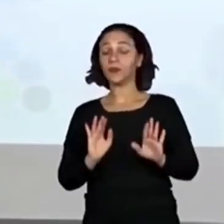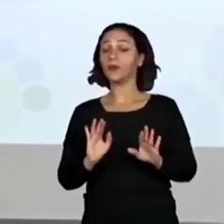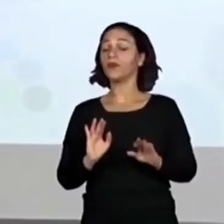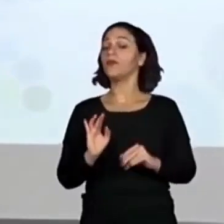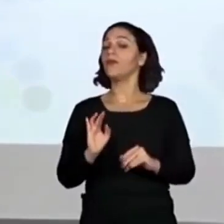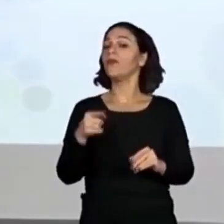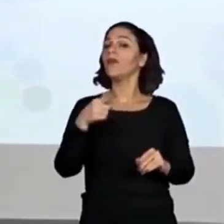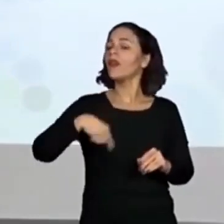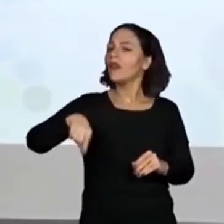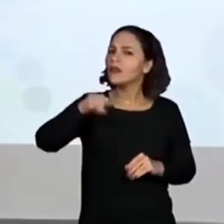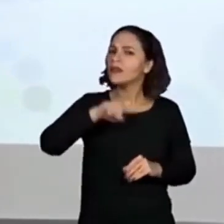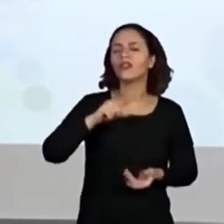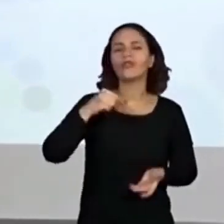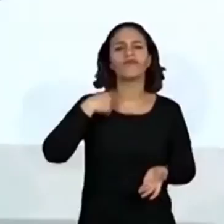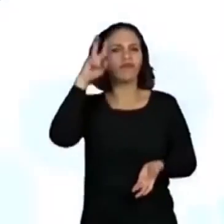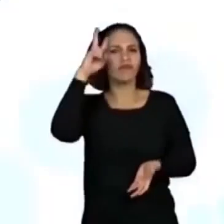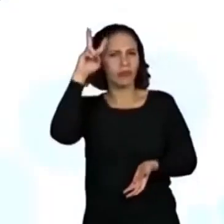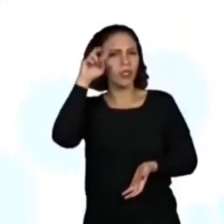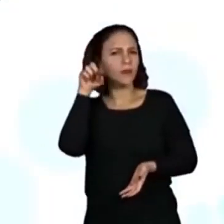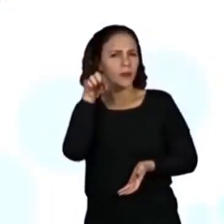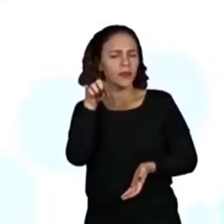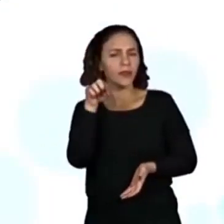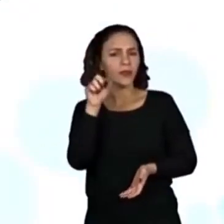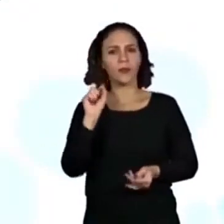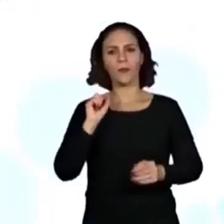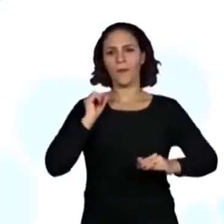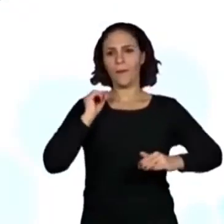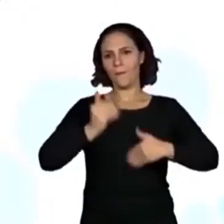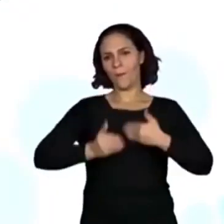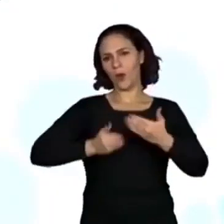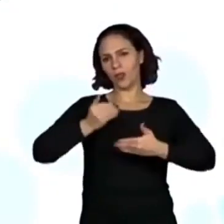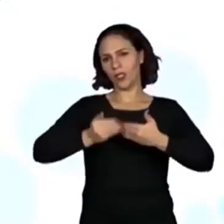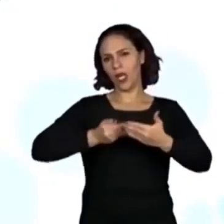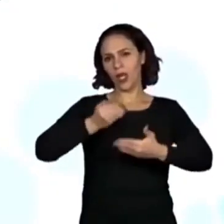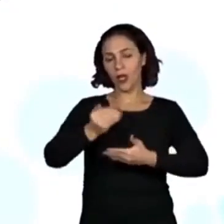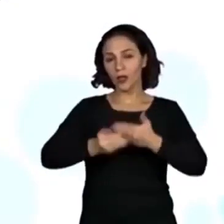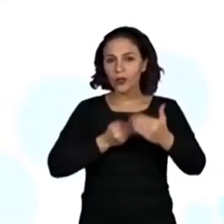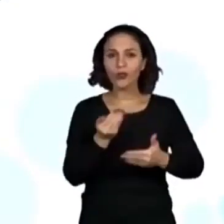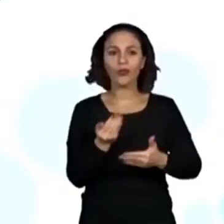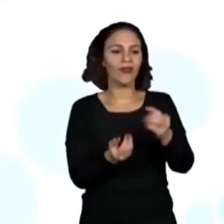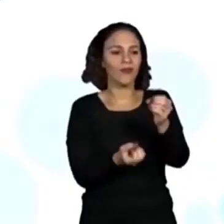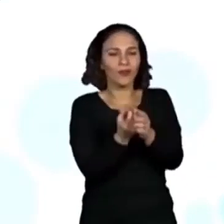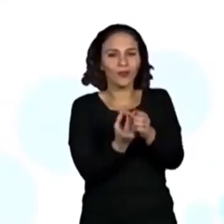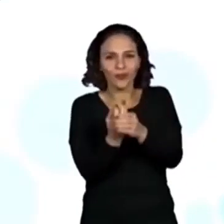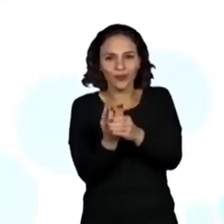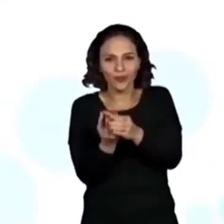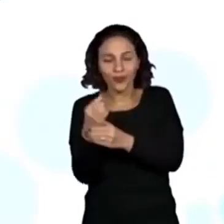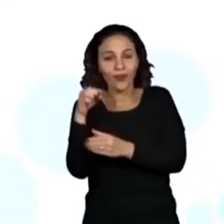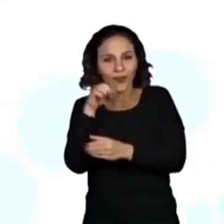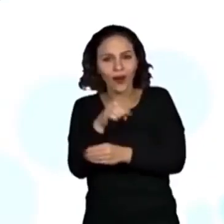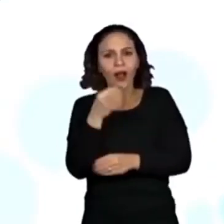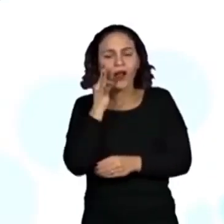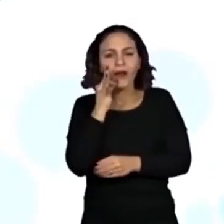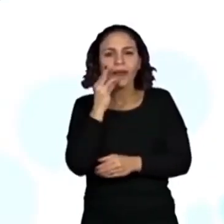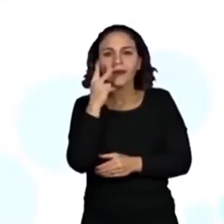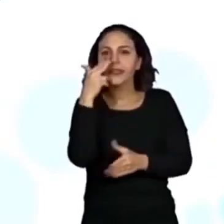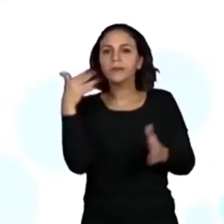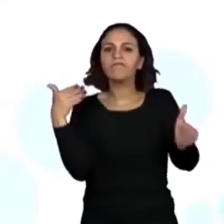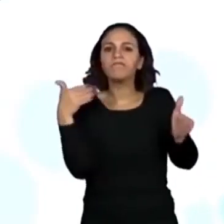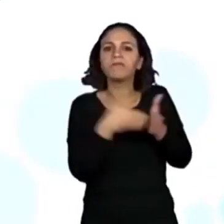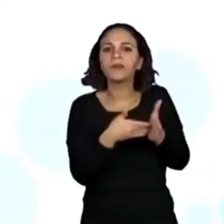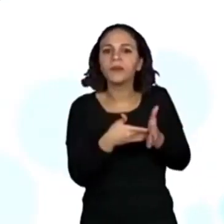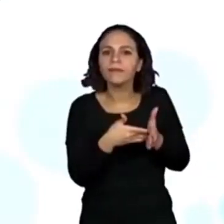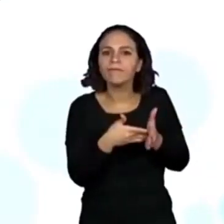nós lembramos disso, o processo de produção do café encontrou uma barreira. E essa